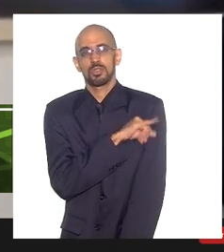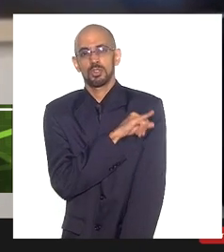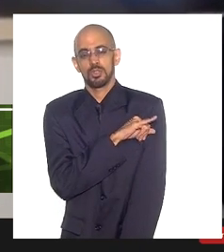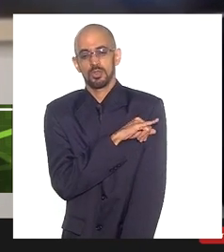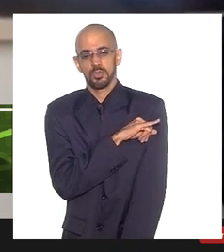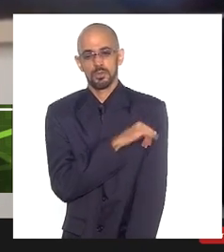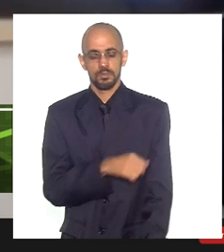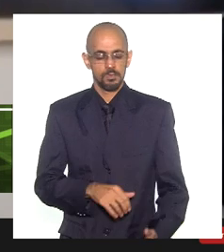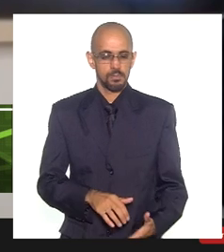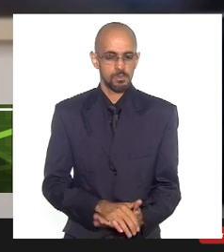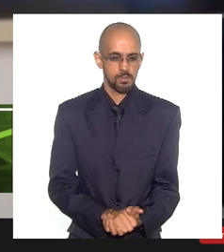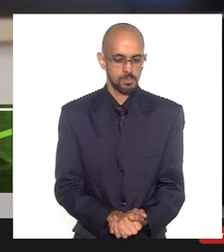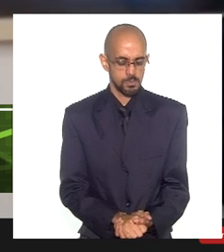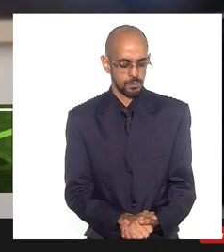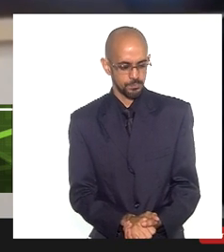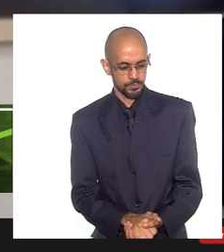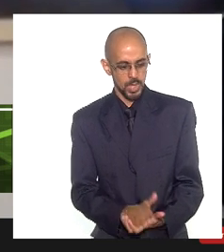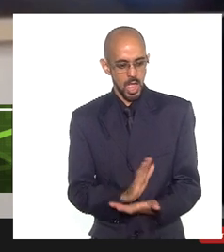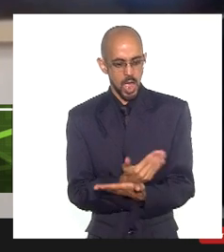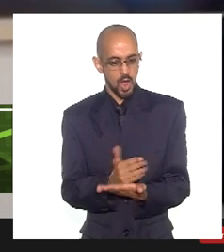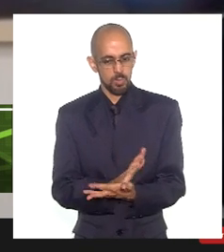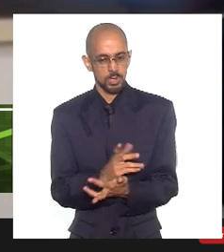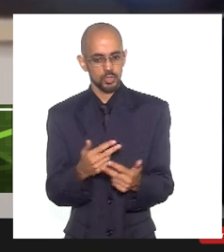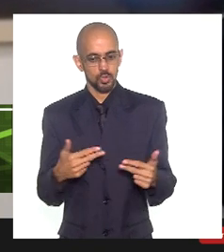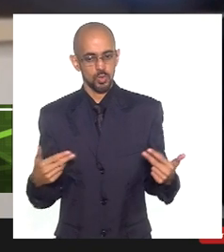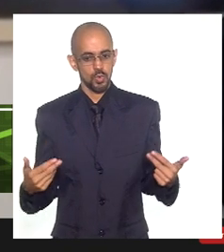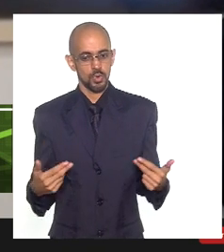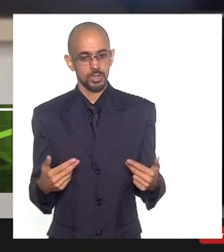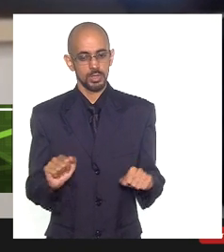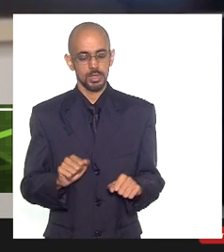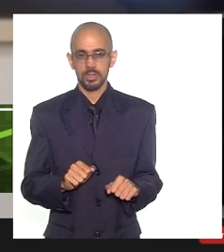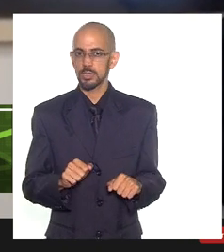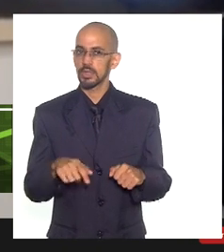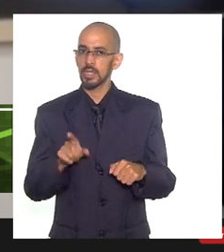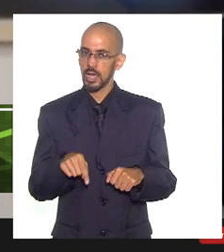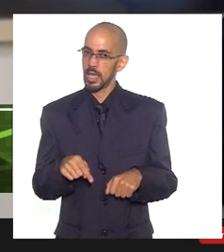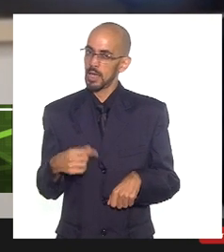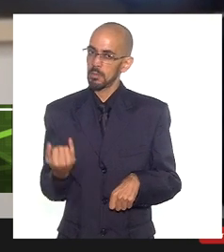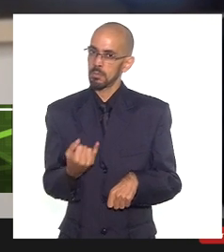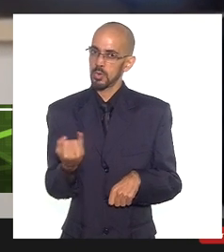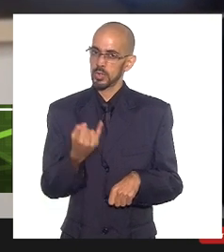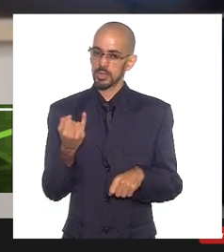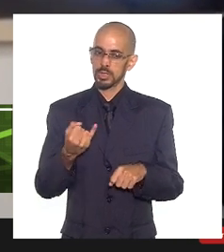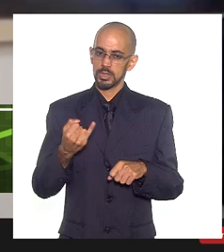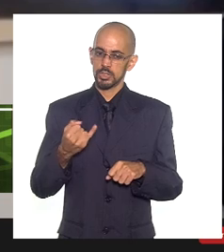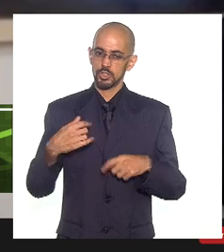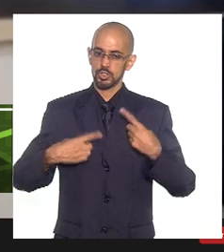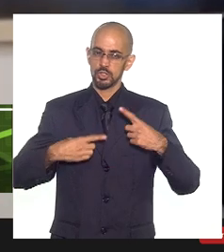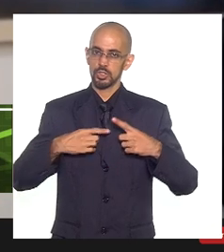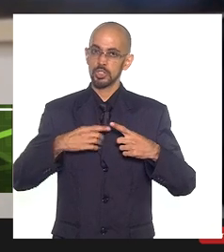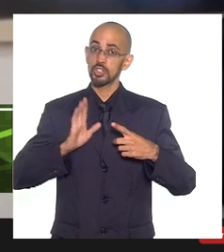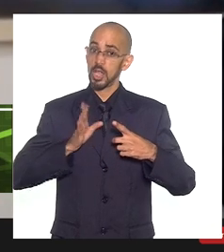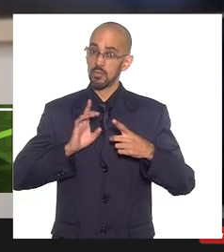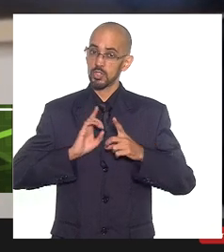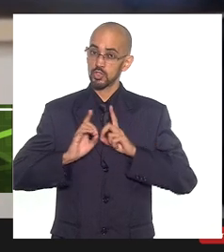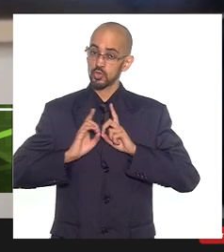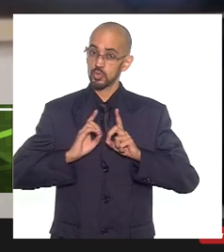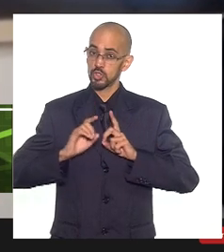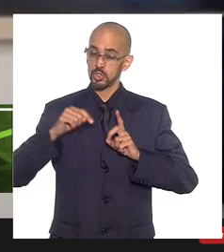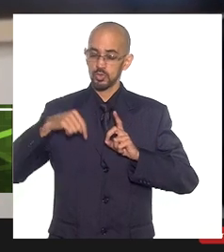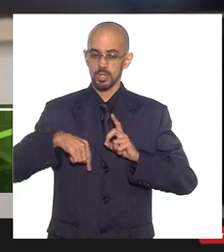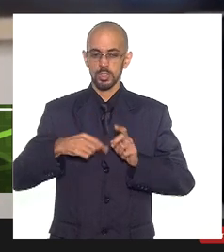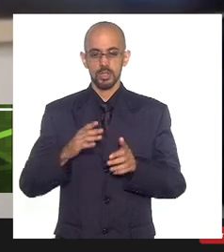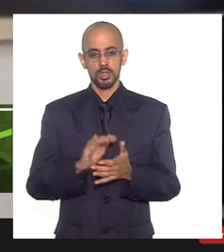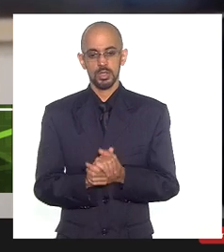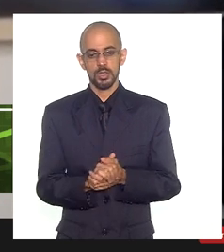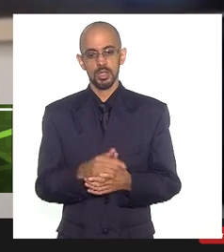Aqui foram levantadas algumas questões, que acho que são questões permanentes, que eu sempre, como professor, lidei com